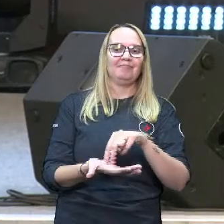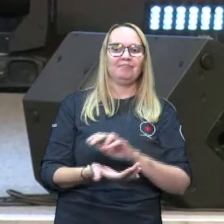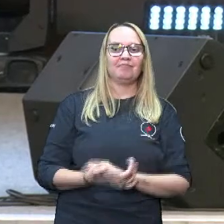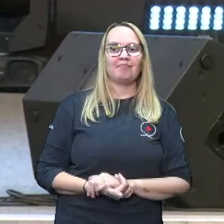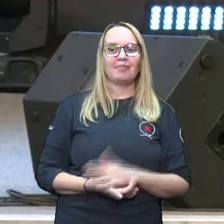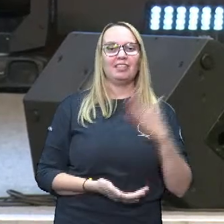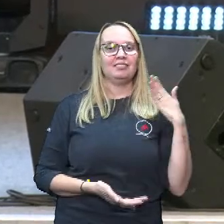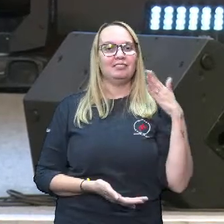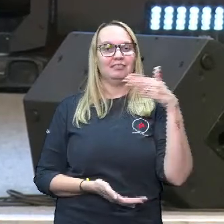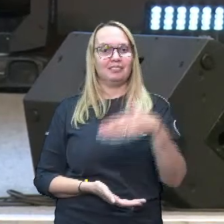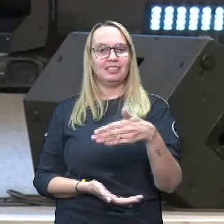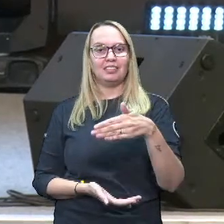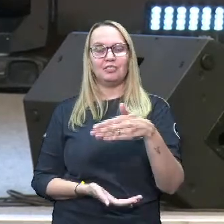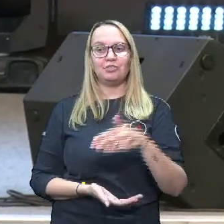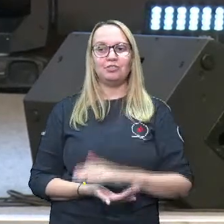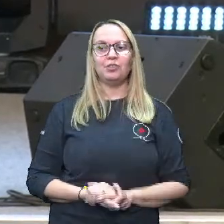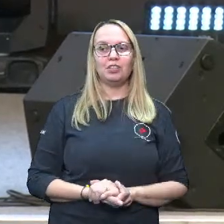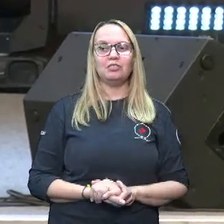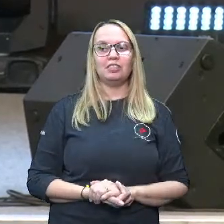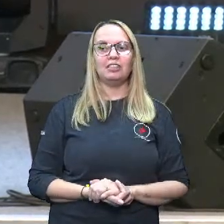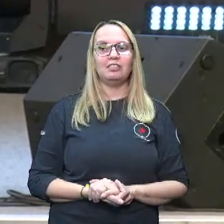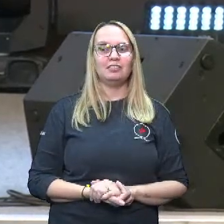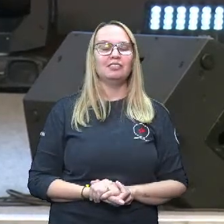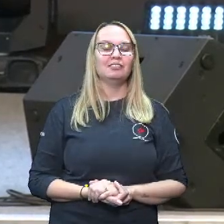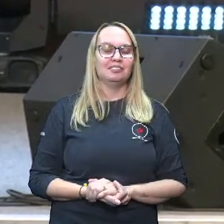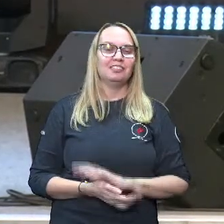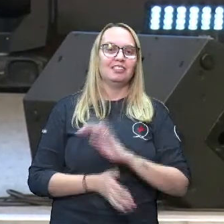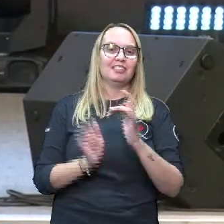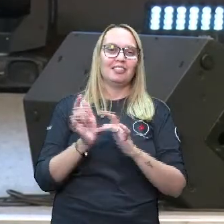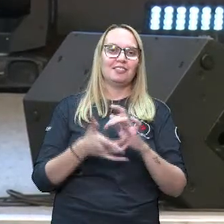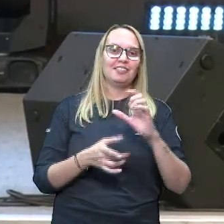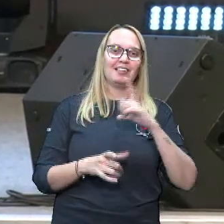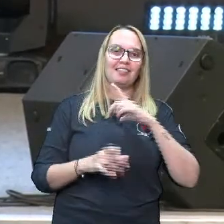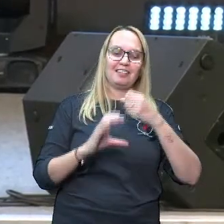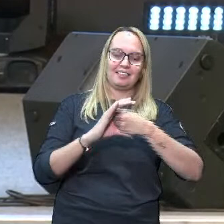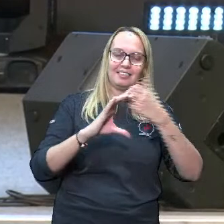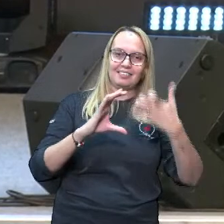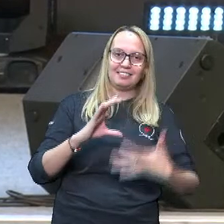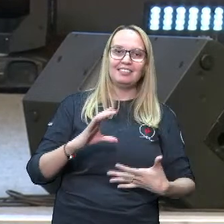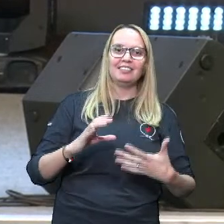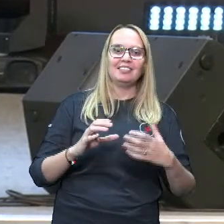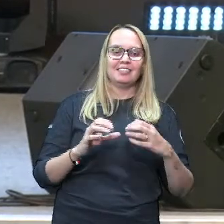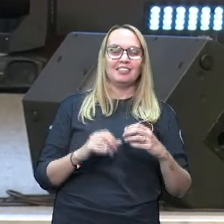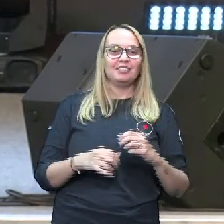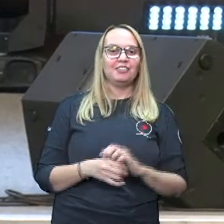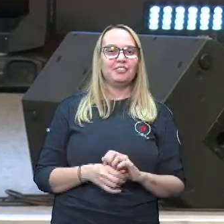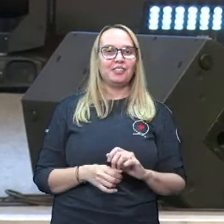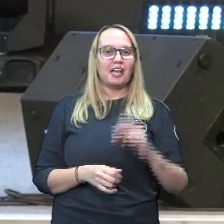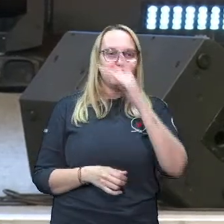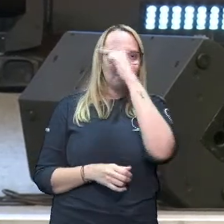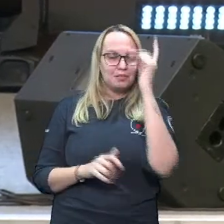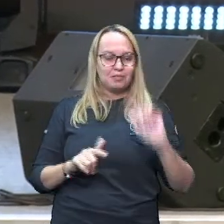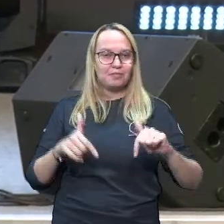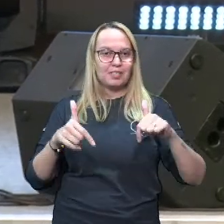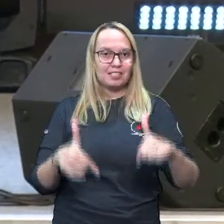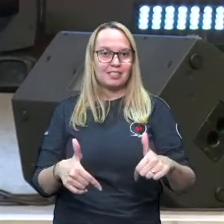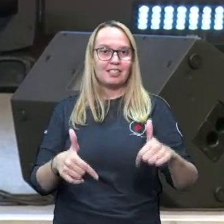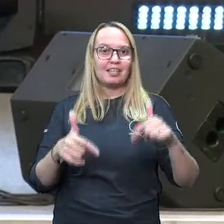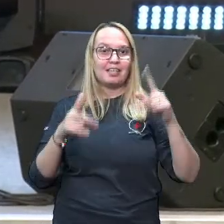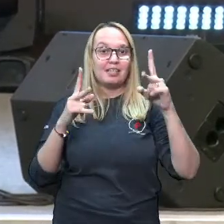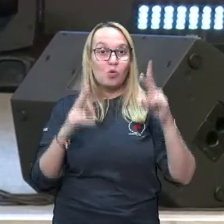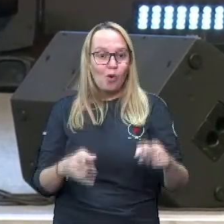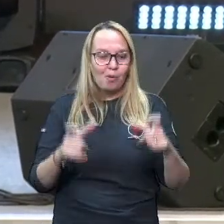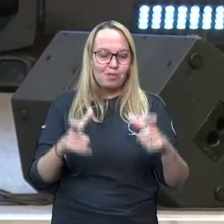Jesus parece que tem essa característica de fazer pessoas fazerem as mesmas coisas nos mesmos lugares, só que com resultado